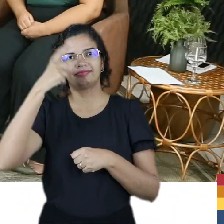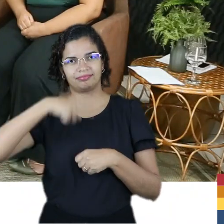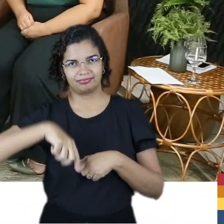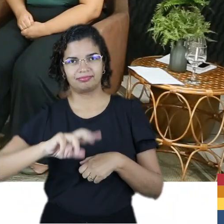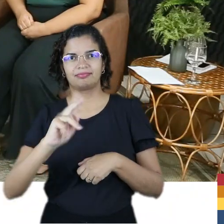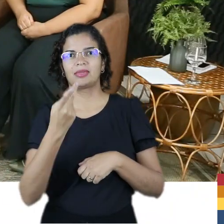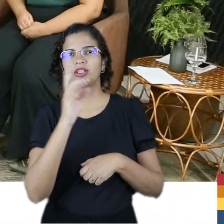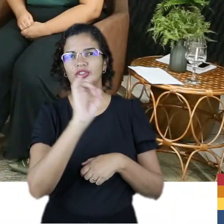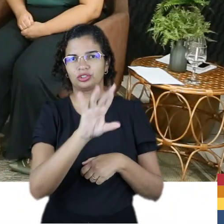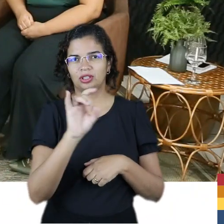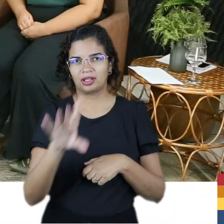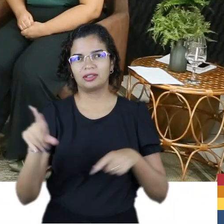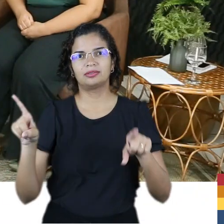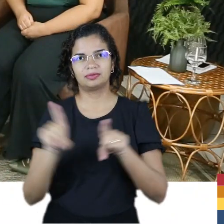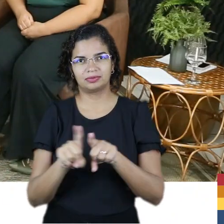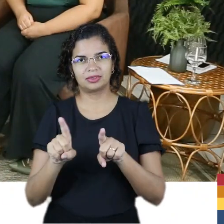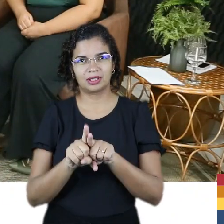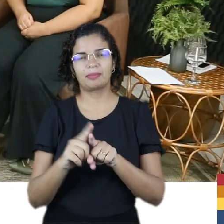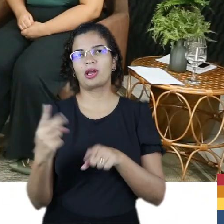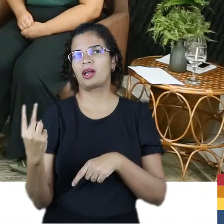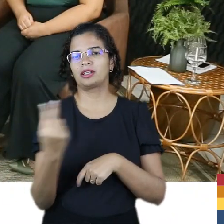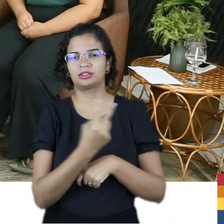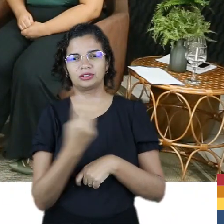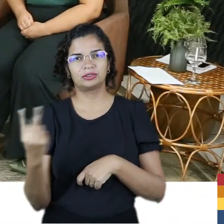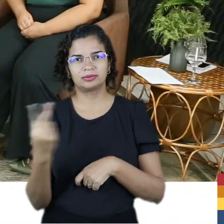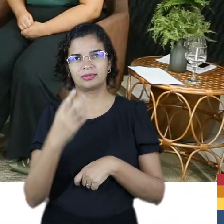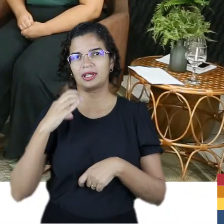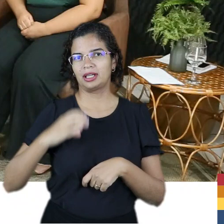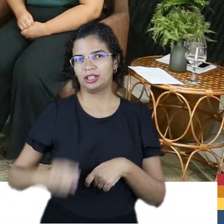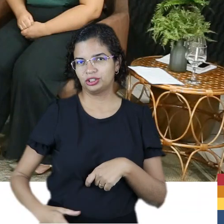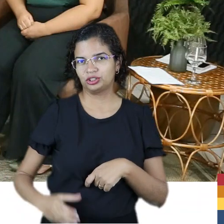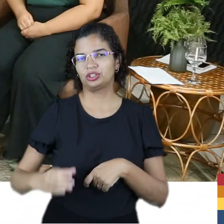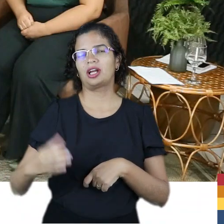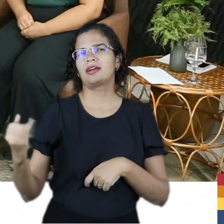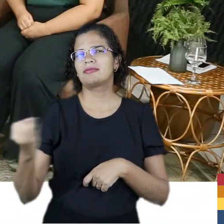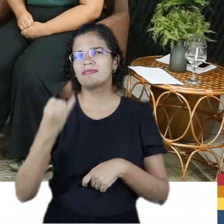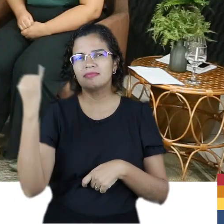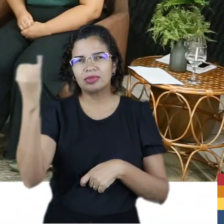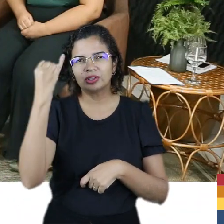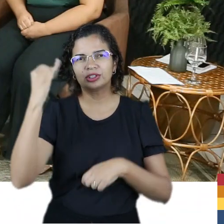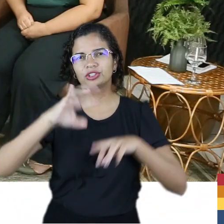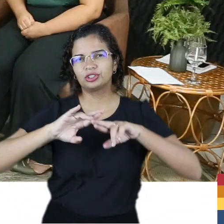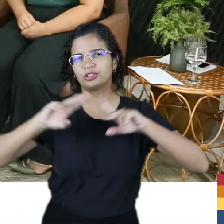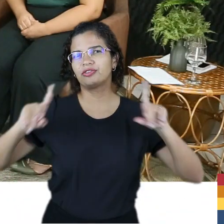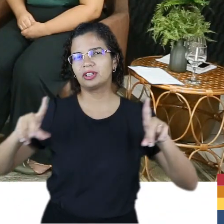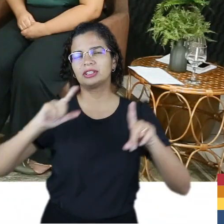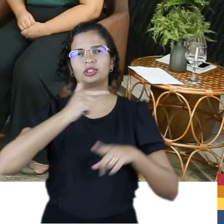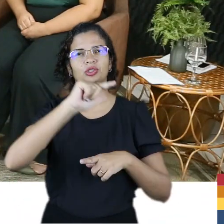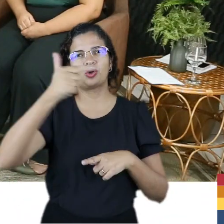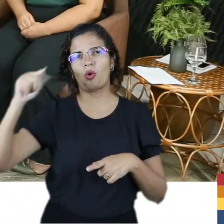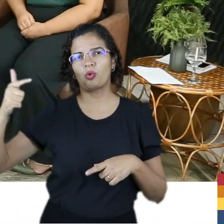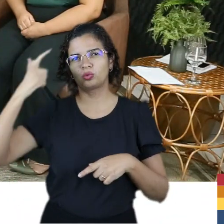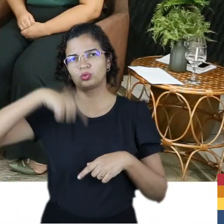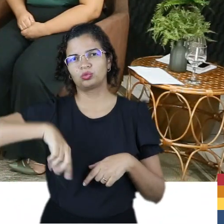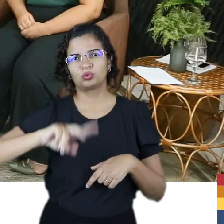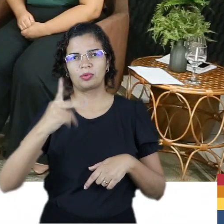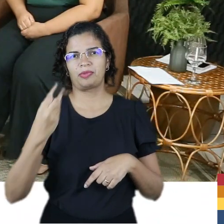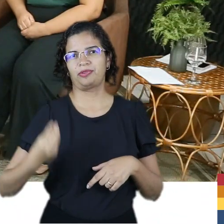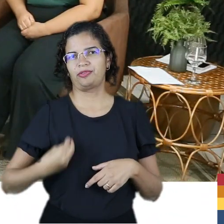Friedrich Engels, se observa que existe uma relação intrínseca e indissolúvel entre